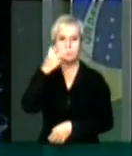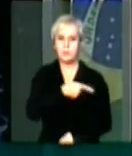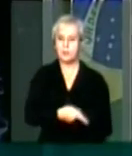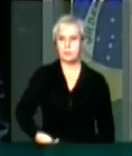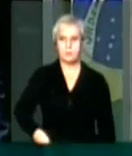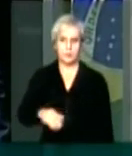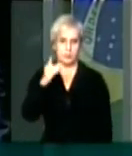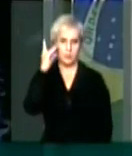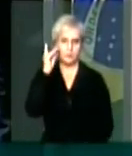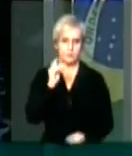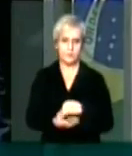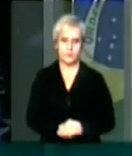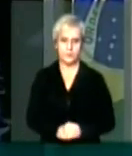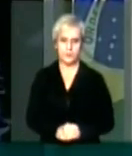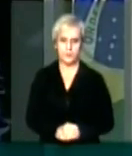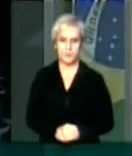da presidente.